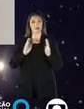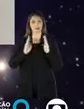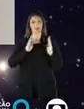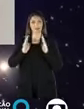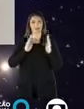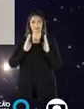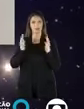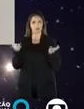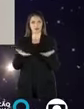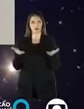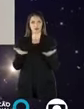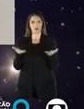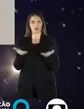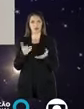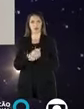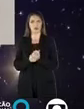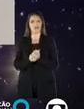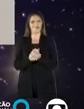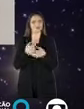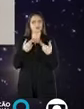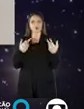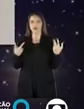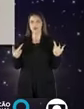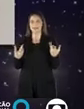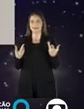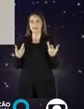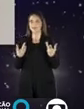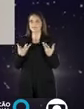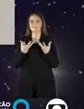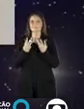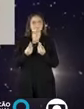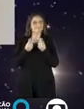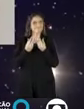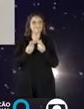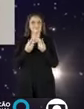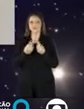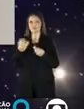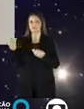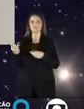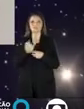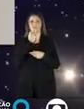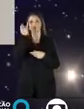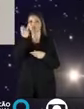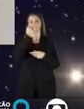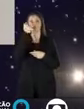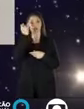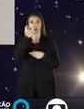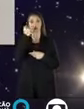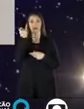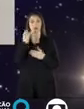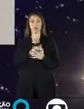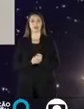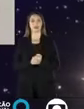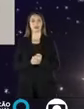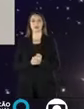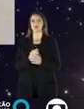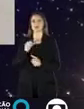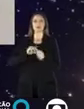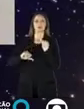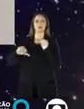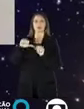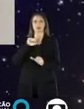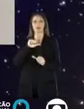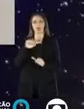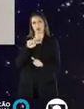gente está vivendo, se tem uma coisa que é muito, muito, muito importante para mudar o quadro, além, obviamente,